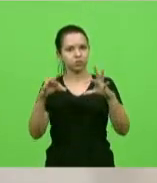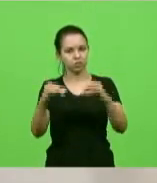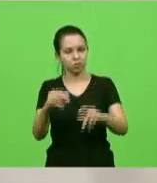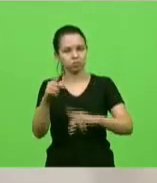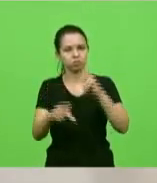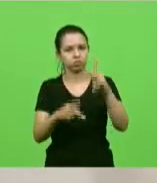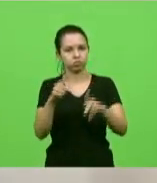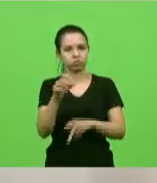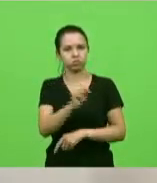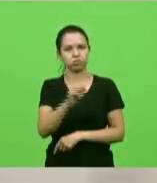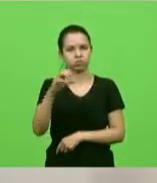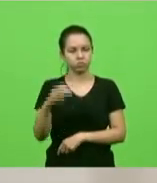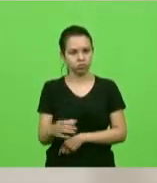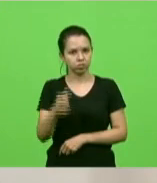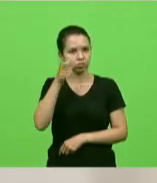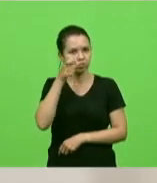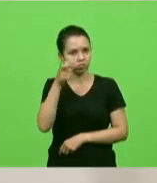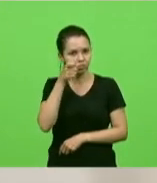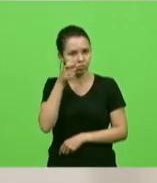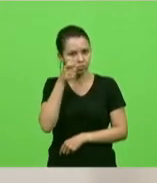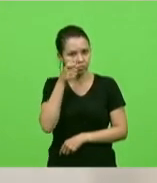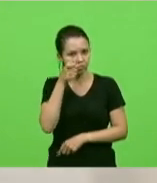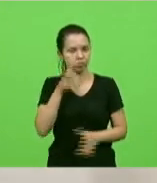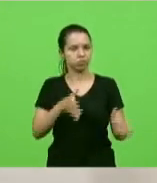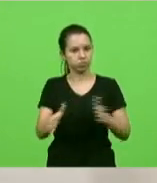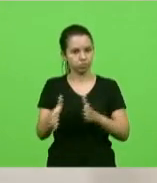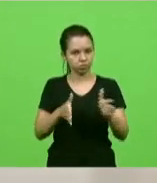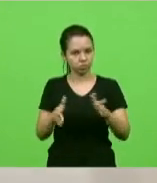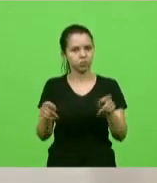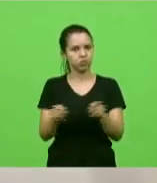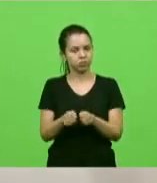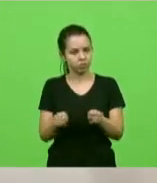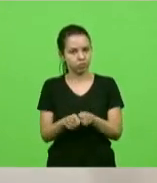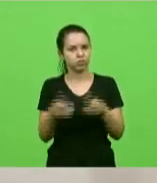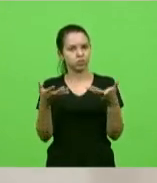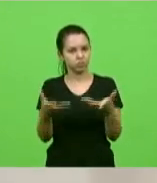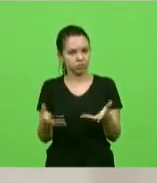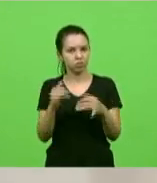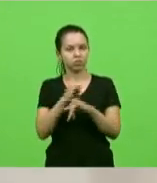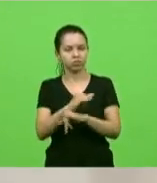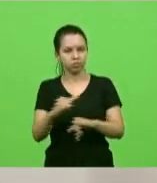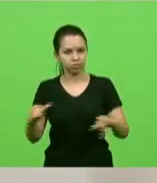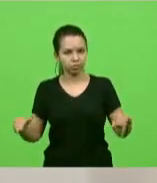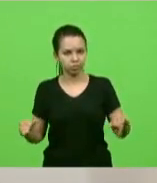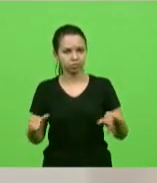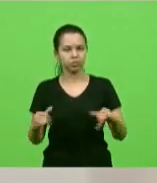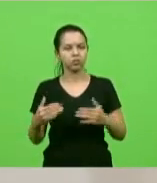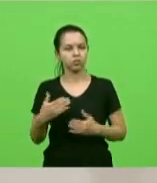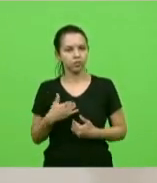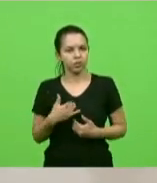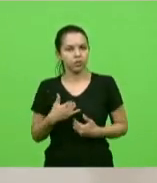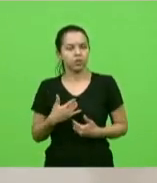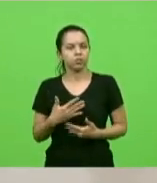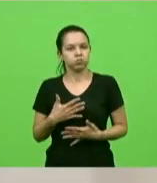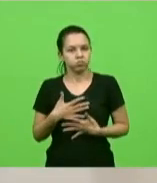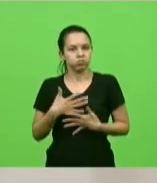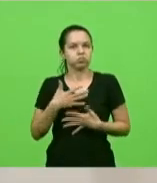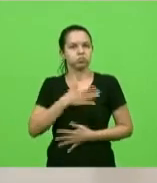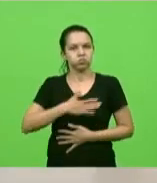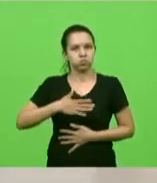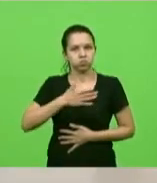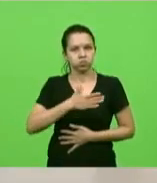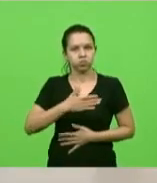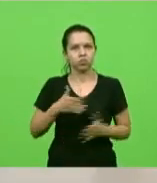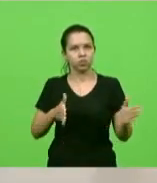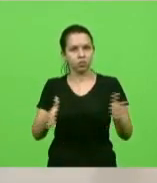catarinenses que nos acompanham nesse momento. Quero primeiro dizer a todos que, para mim, é surpreendente e gratificante